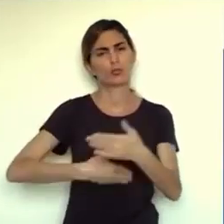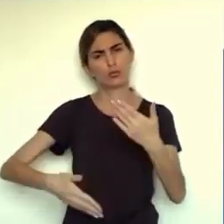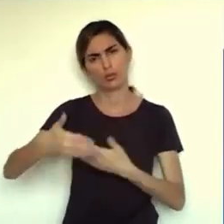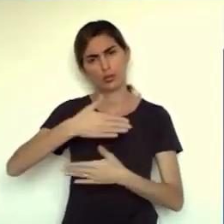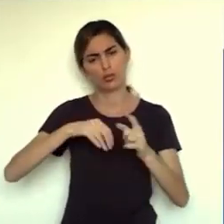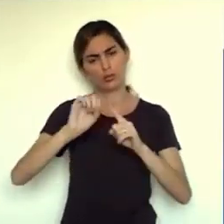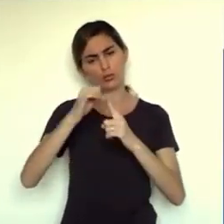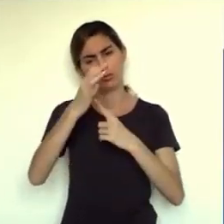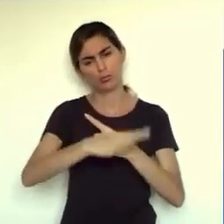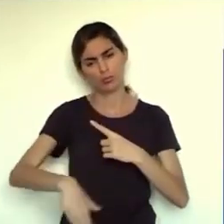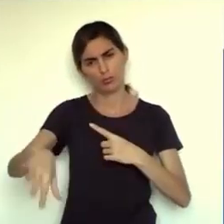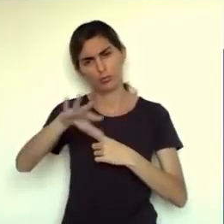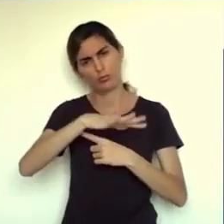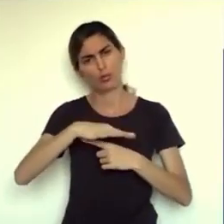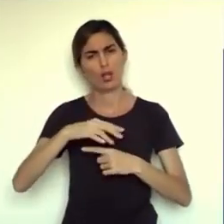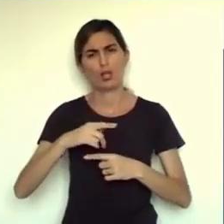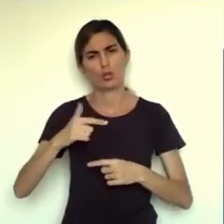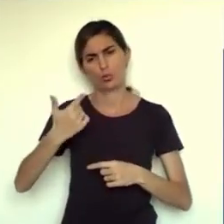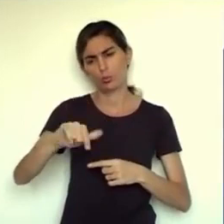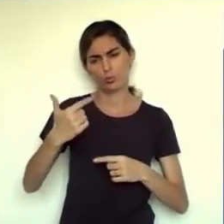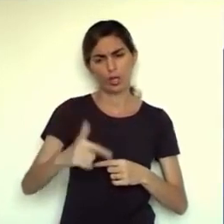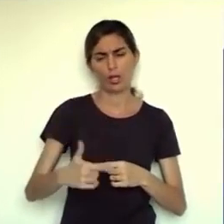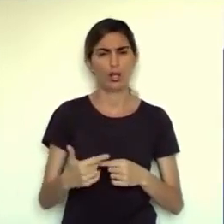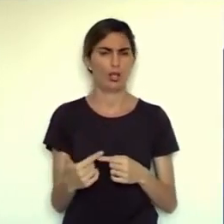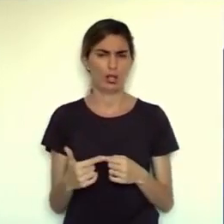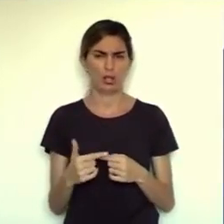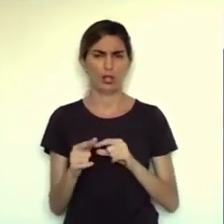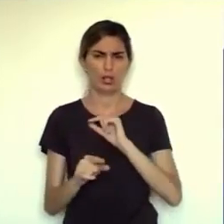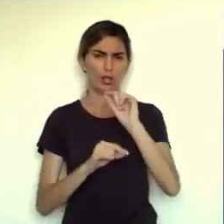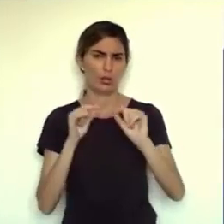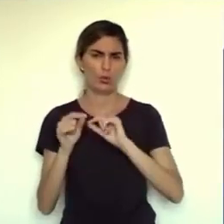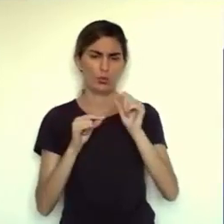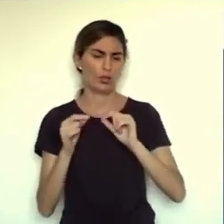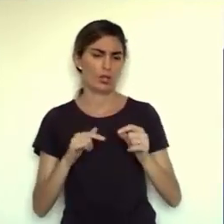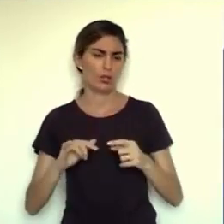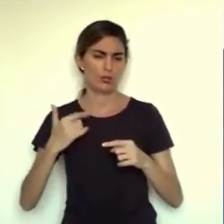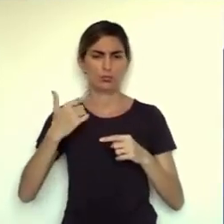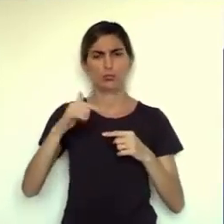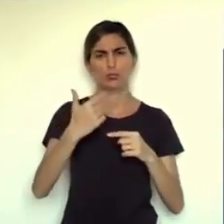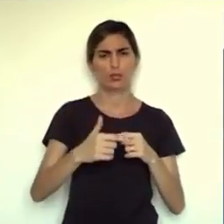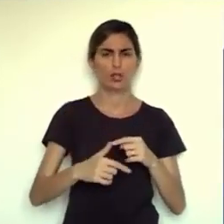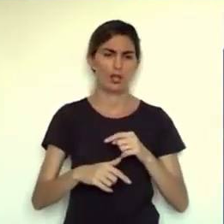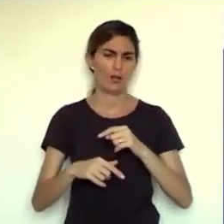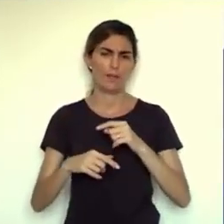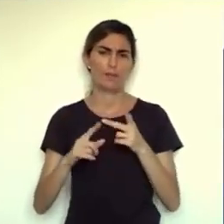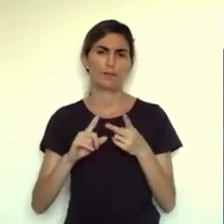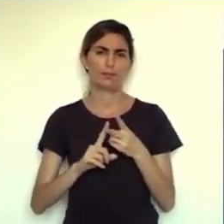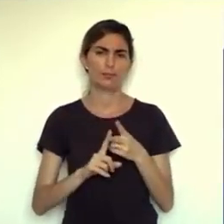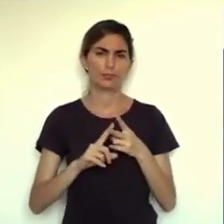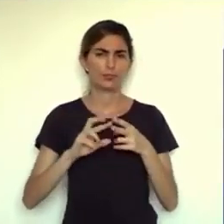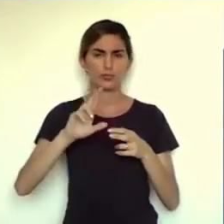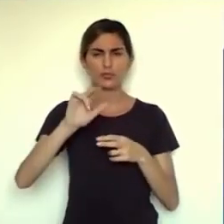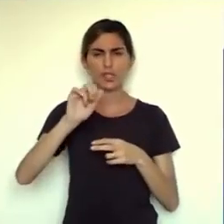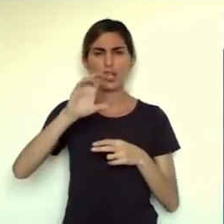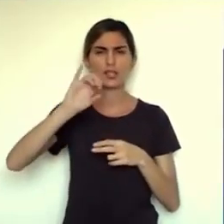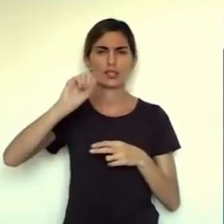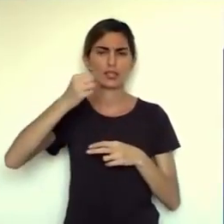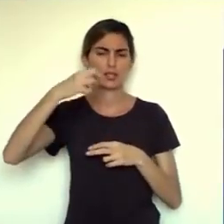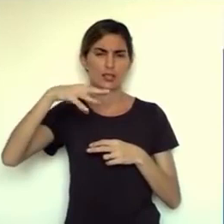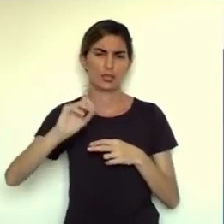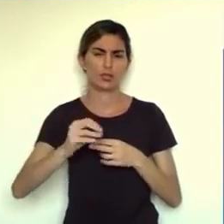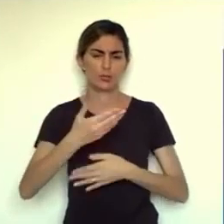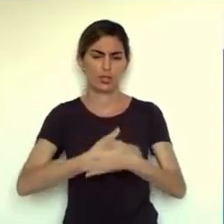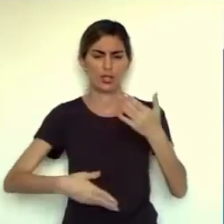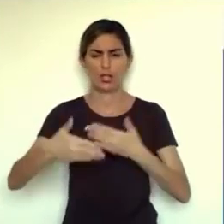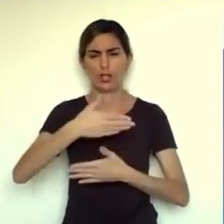próximas relações sociais elas não venham permeadas, não é? Elas não venham de forma velada com esse